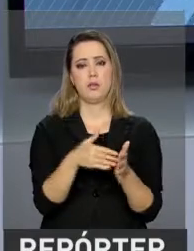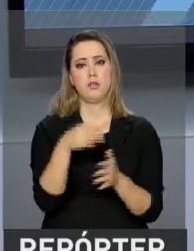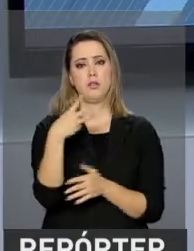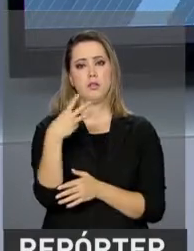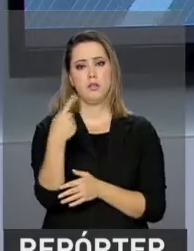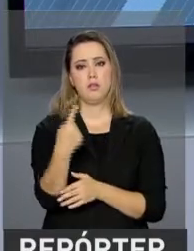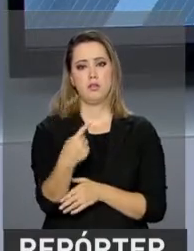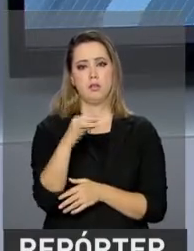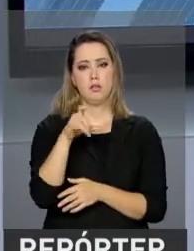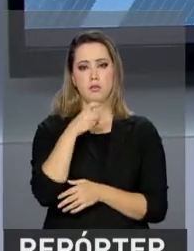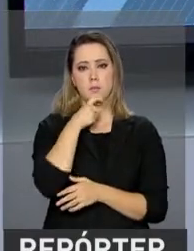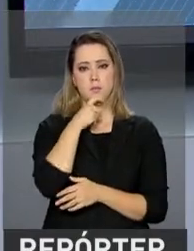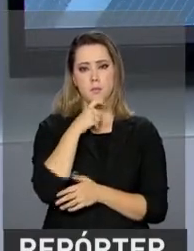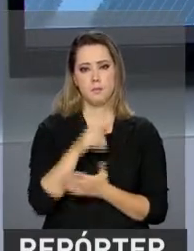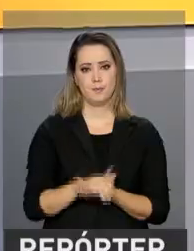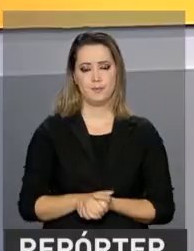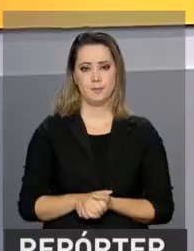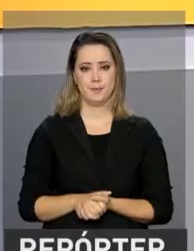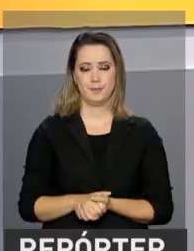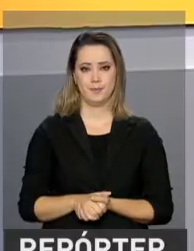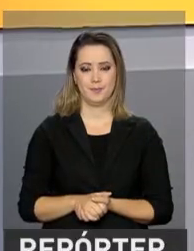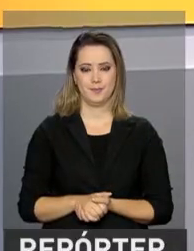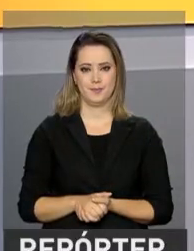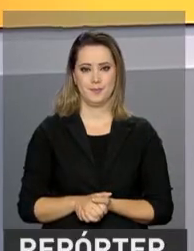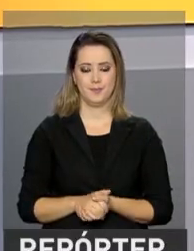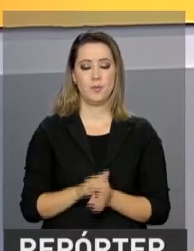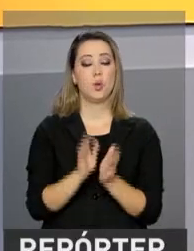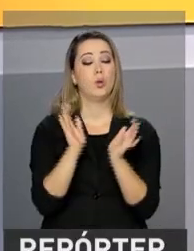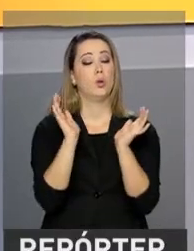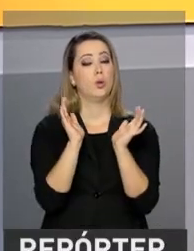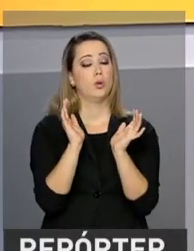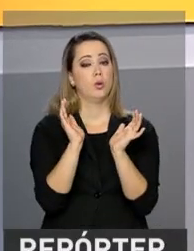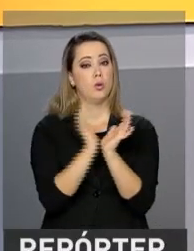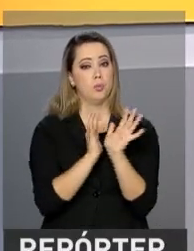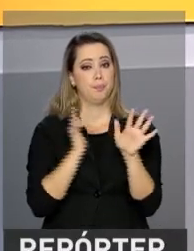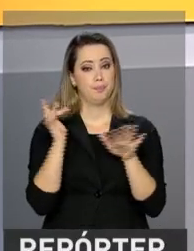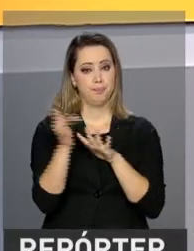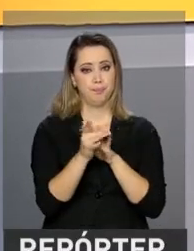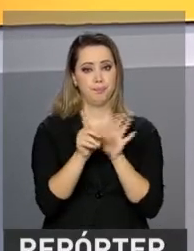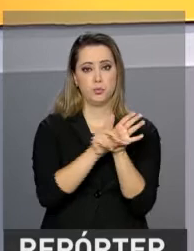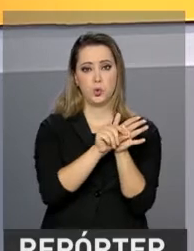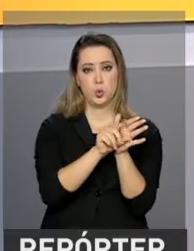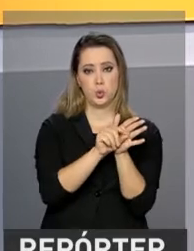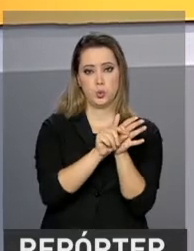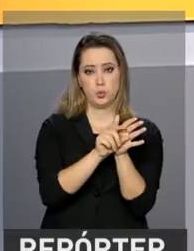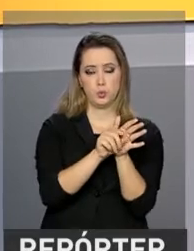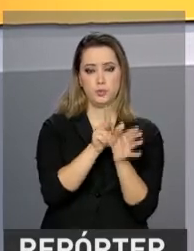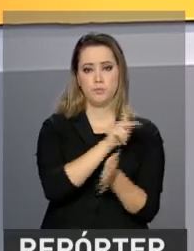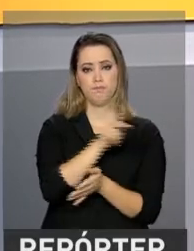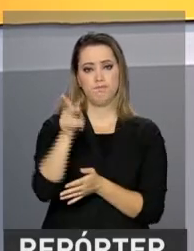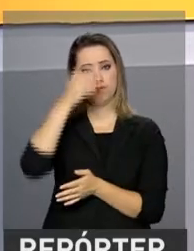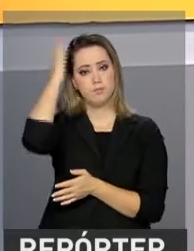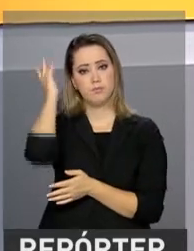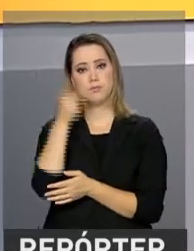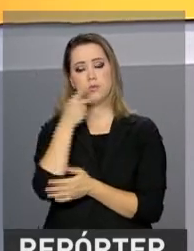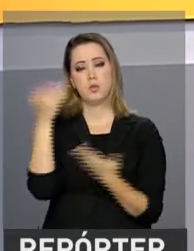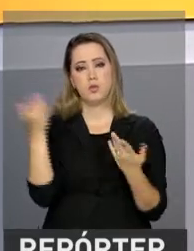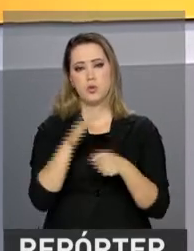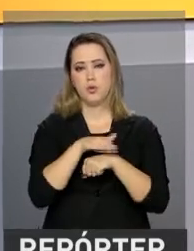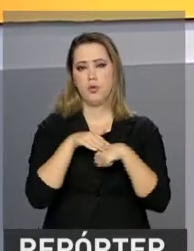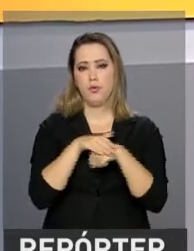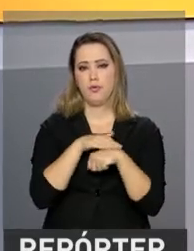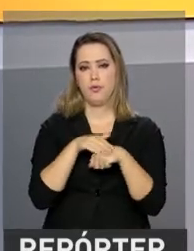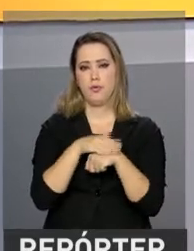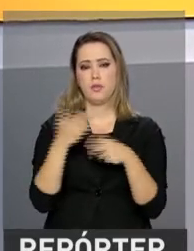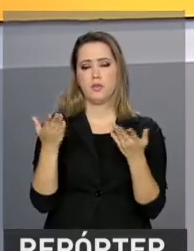31 de julho e por meio de sua conta no twitter o presidente michel temer falou sobre a conversa que teve hoje por telefone